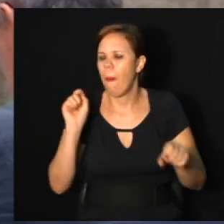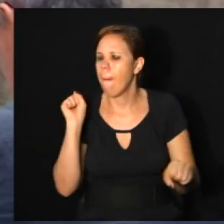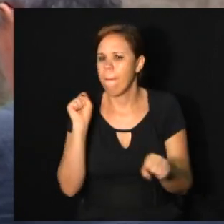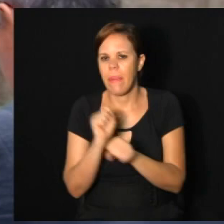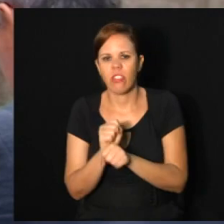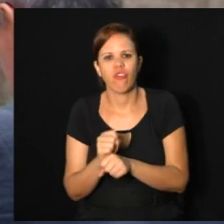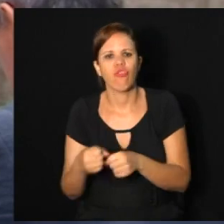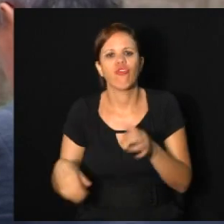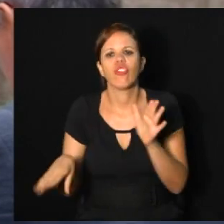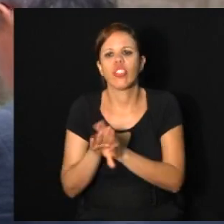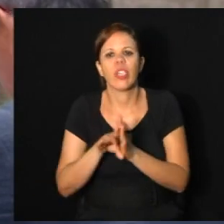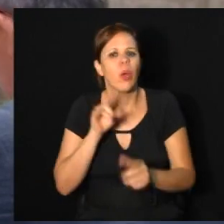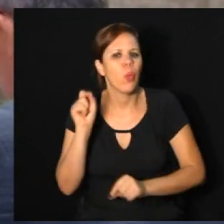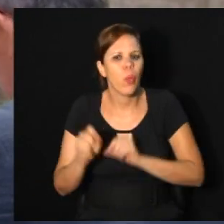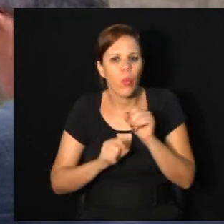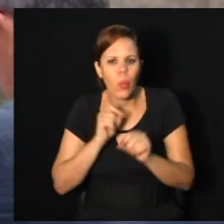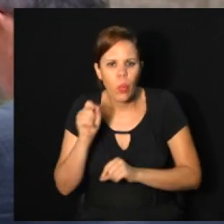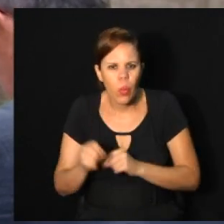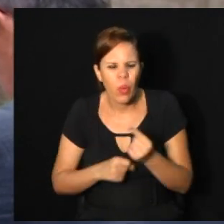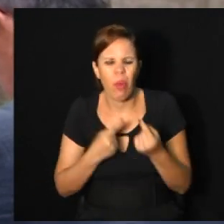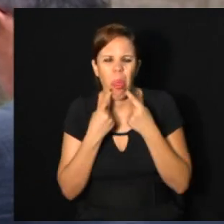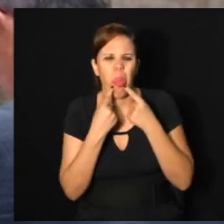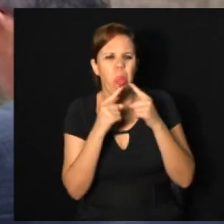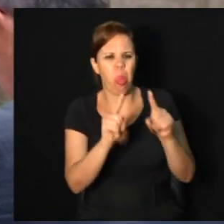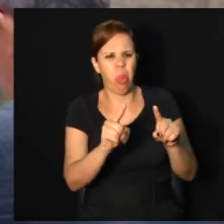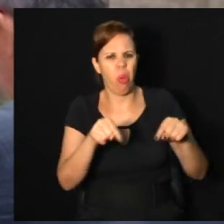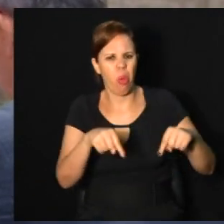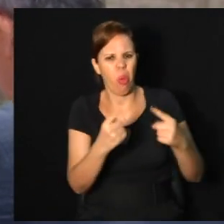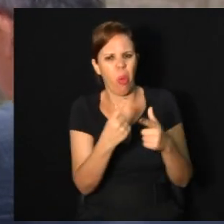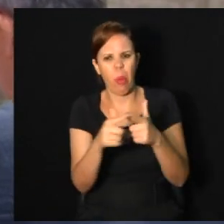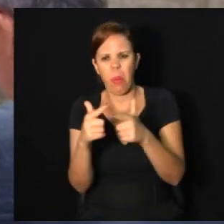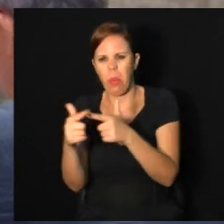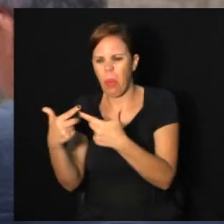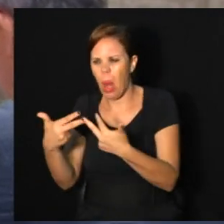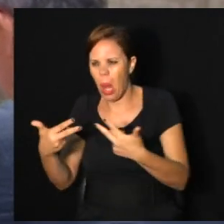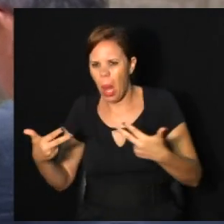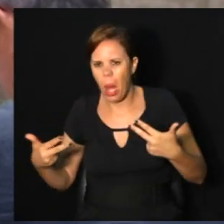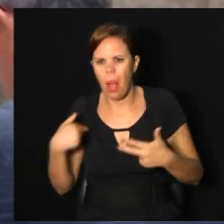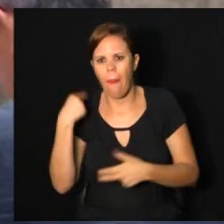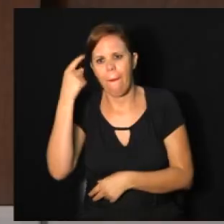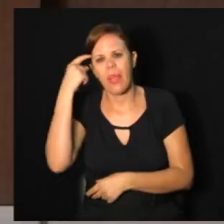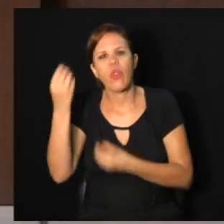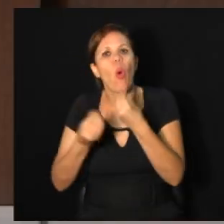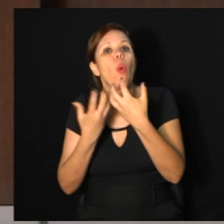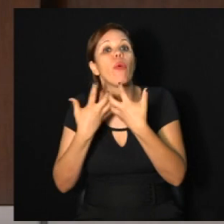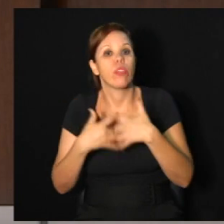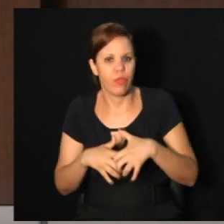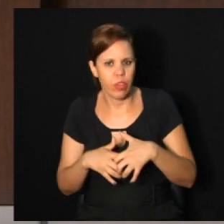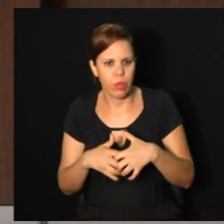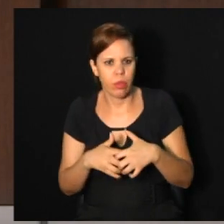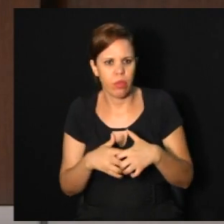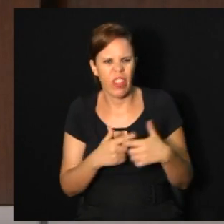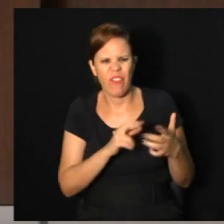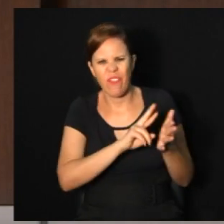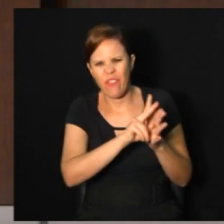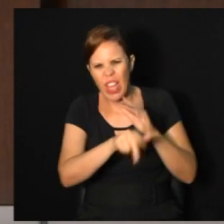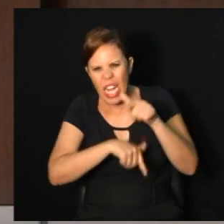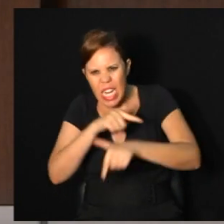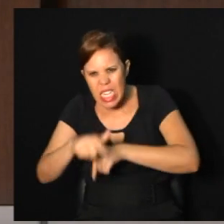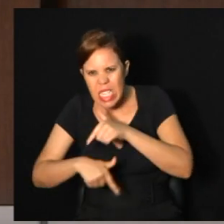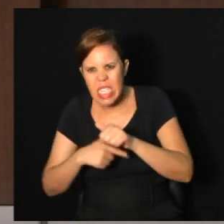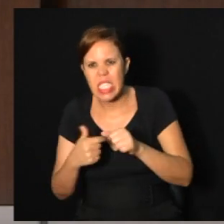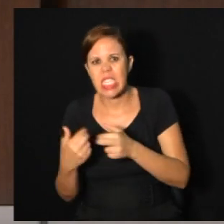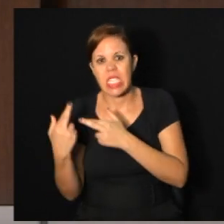chegar em momento algum queixas, desafios, questões que a gente precisava pensar em como resolver. Com tantos desafios, foi necessário